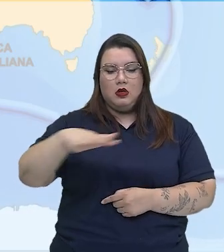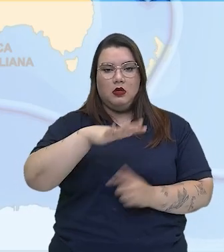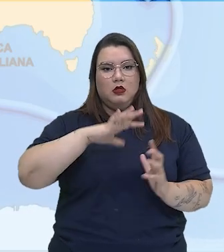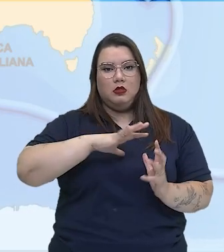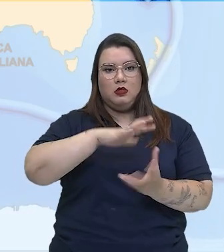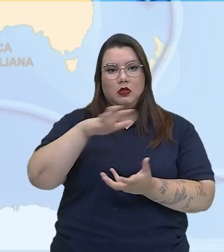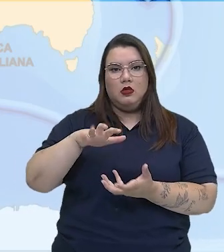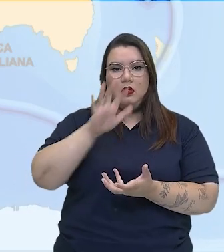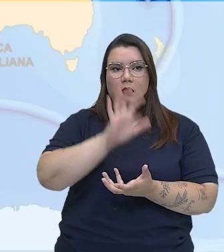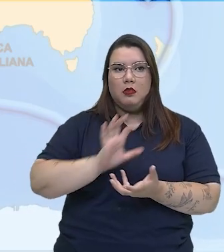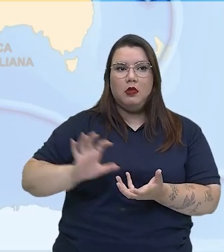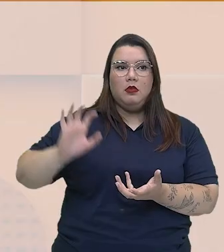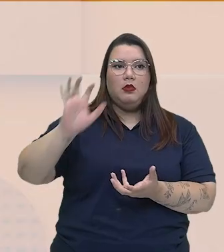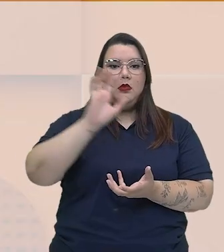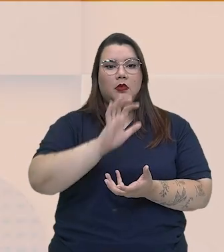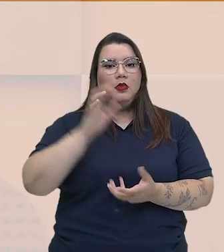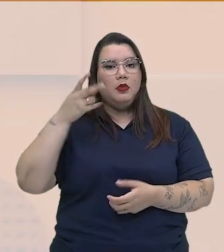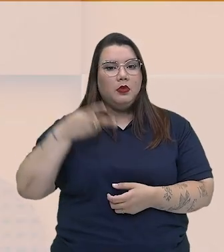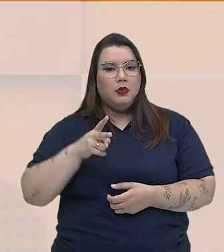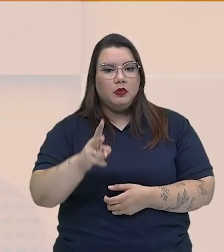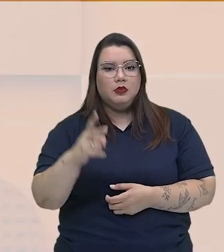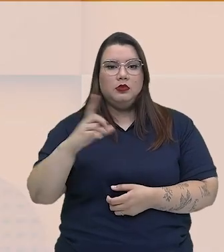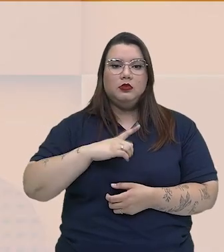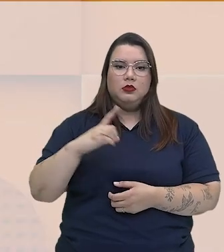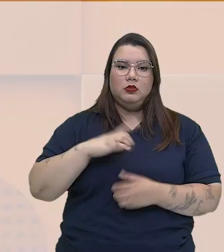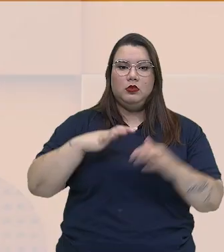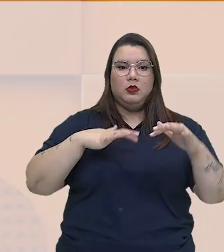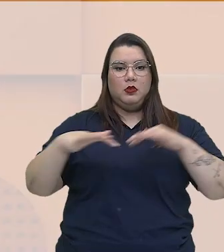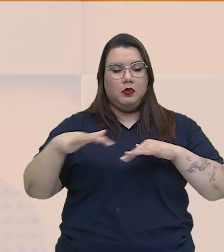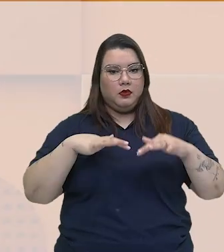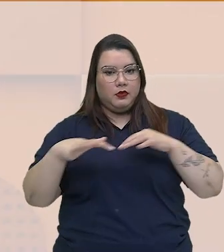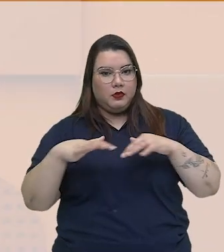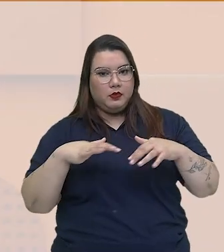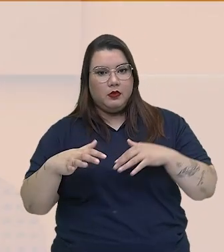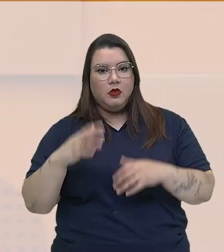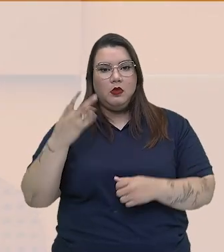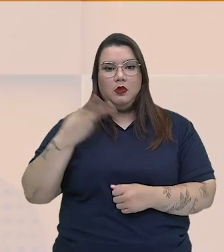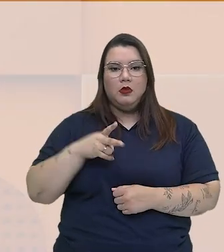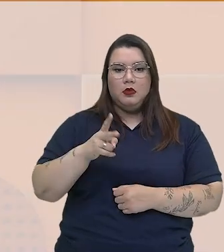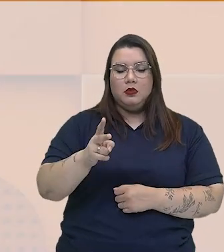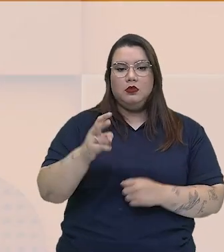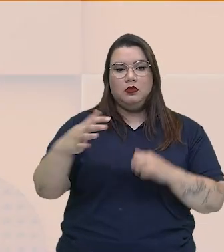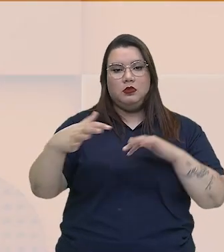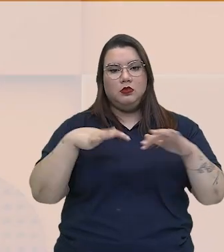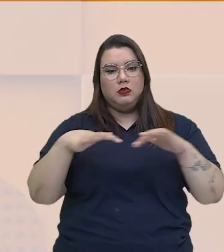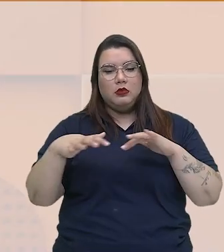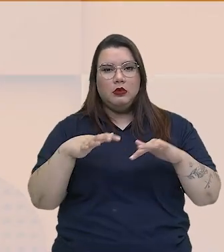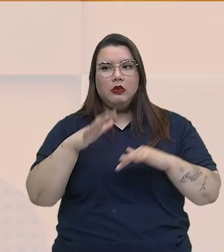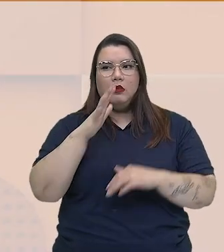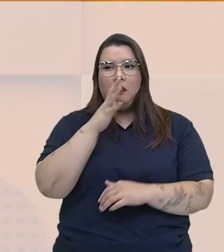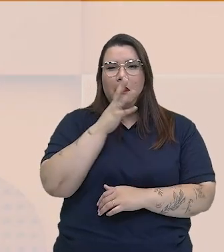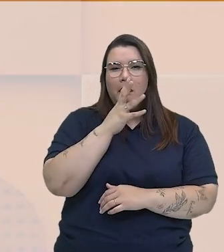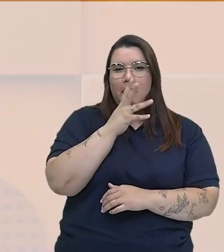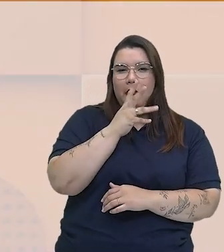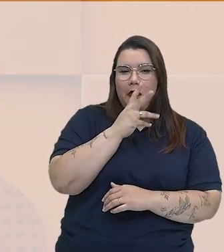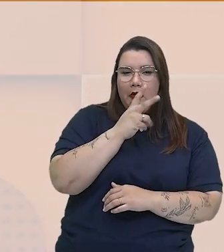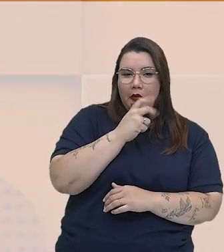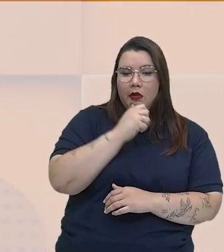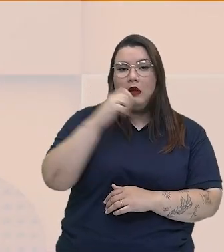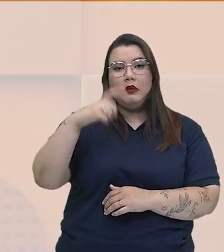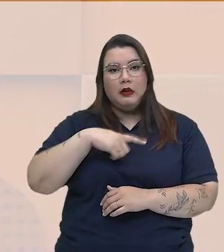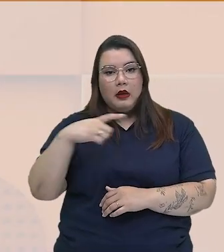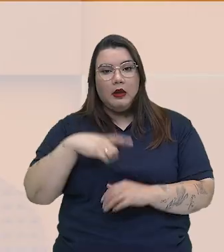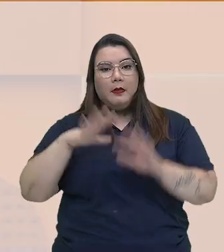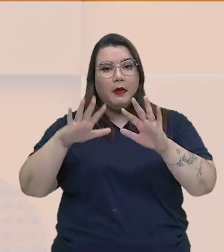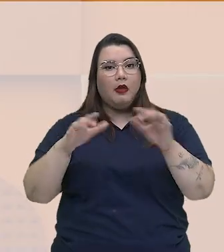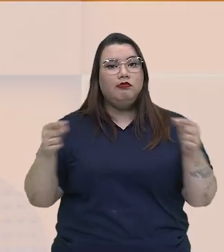continentes da Terra, né, eles continuam se movimentando. Eles continuam se movimentando lentamente e, de